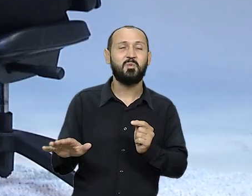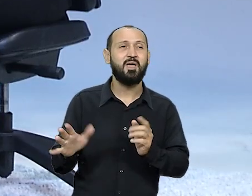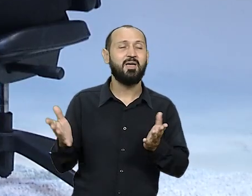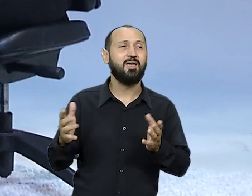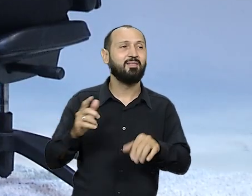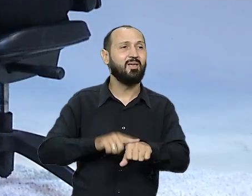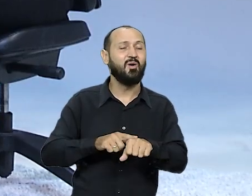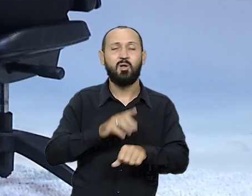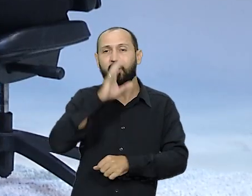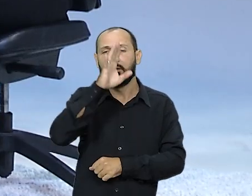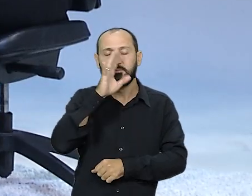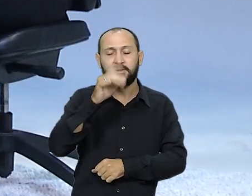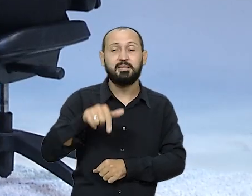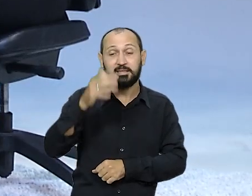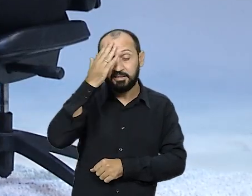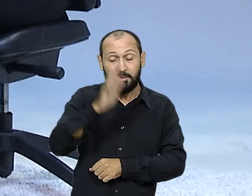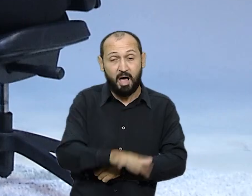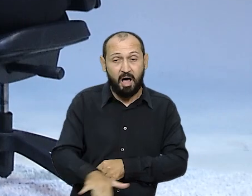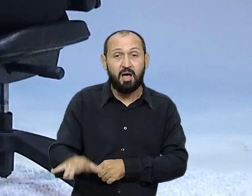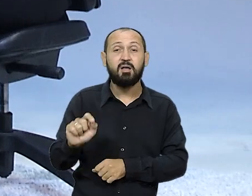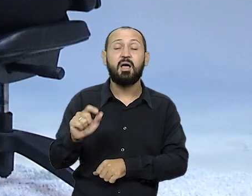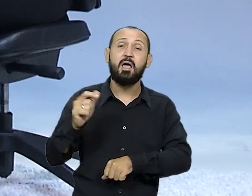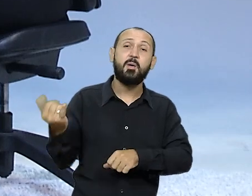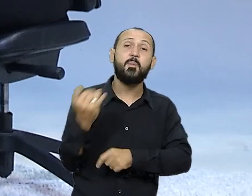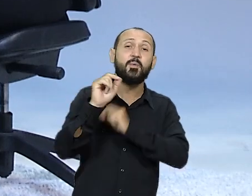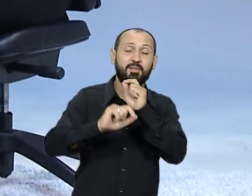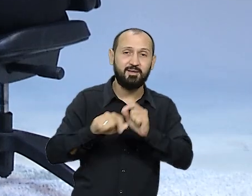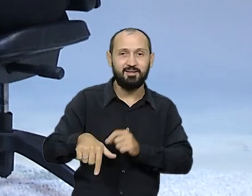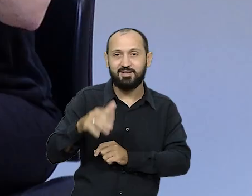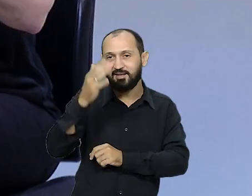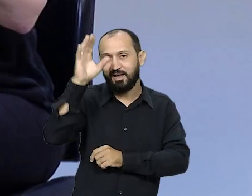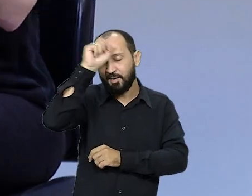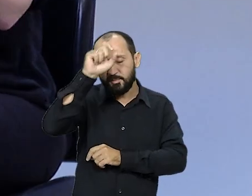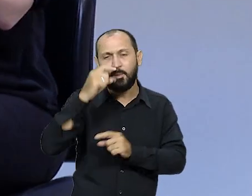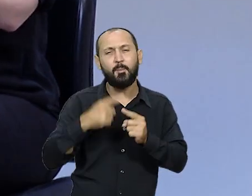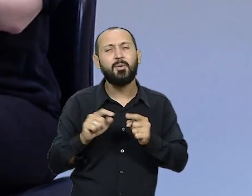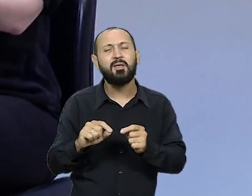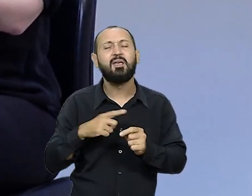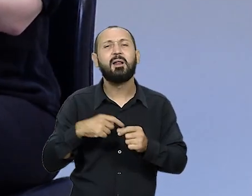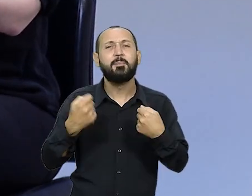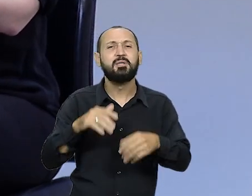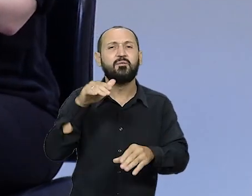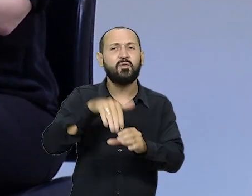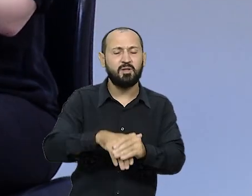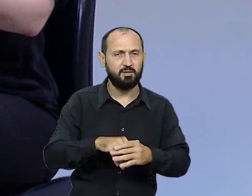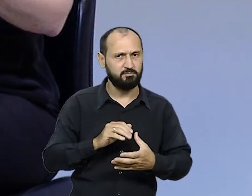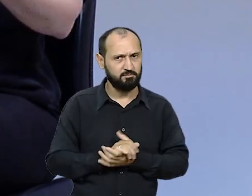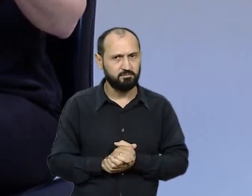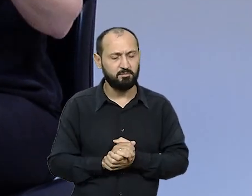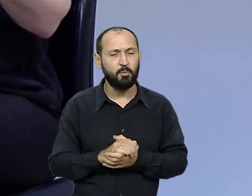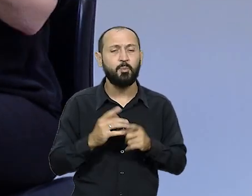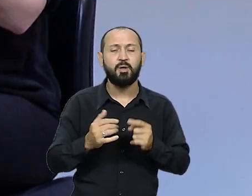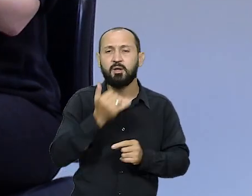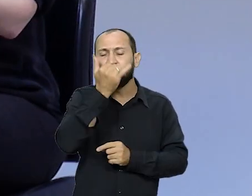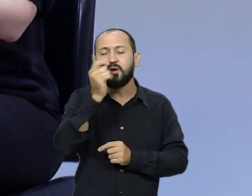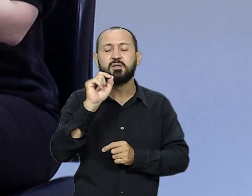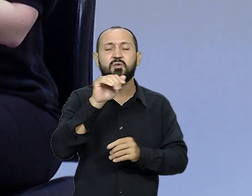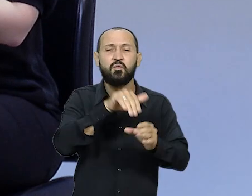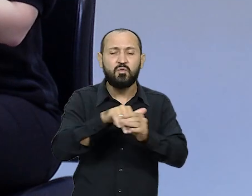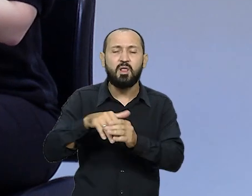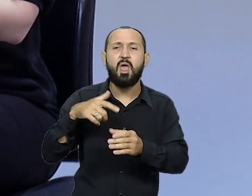precipitado. Ela tem que saber desde pequena a importância. Ela tem que aprender por que ela tem que votar. Por que infelizmente, o voto ainda